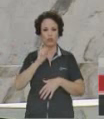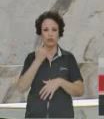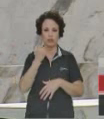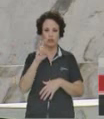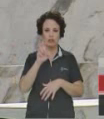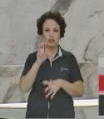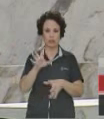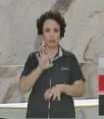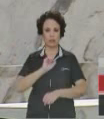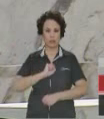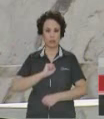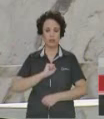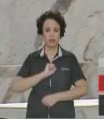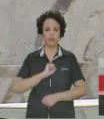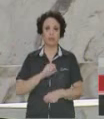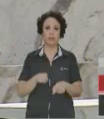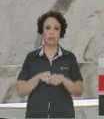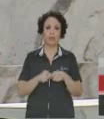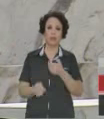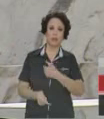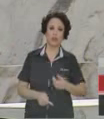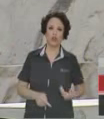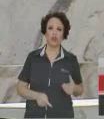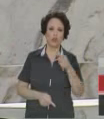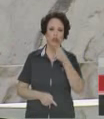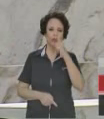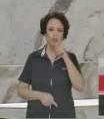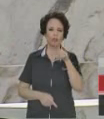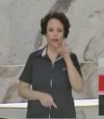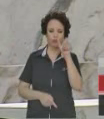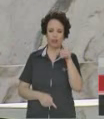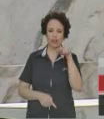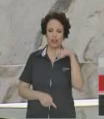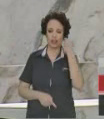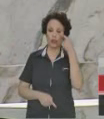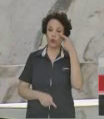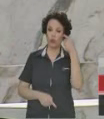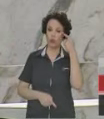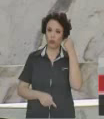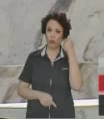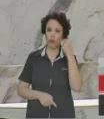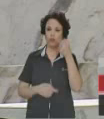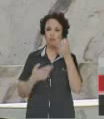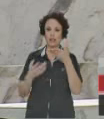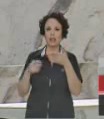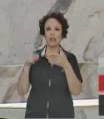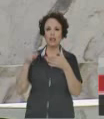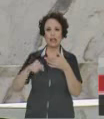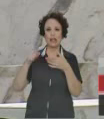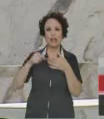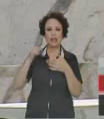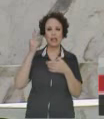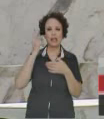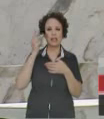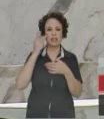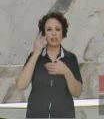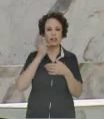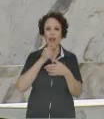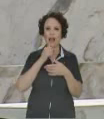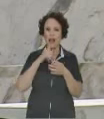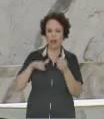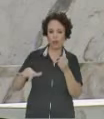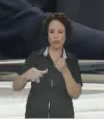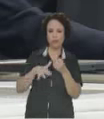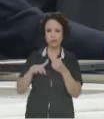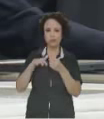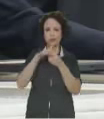e do governador dória sobre a situação de enchentes na região do estádio do morumbi é